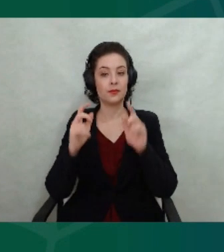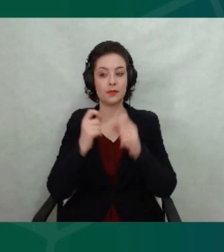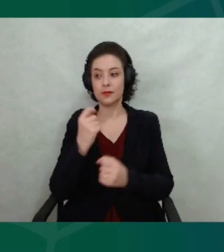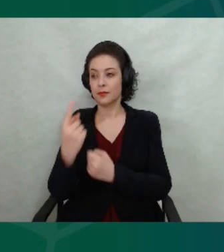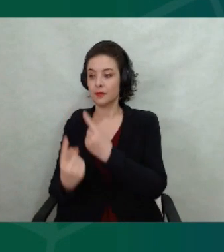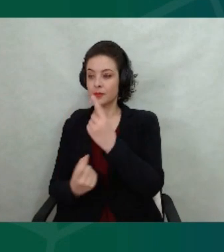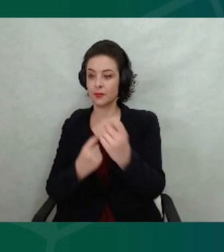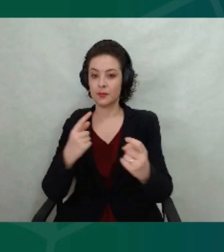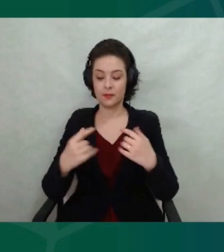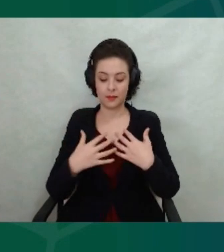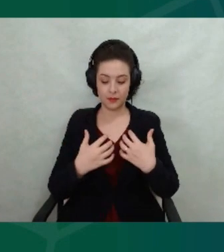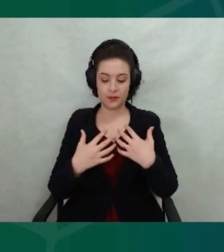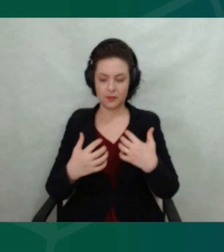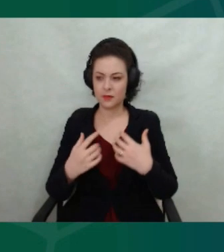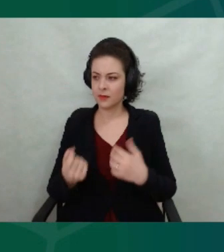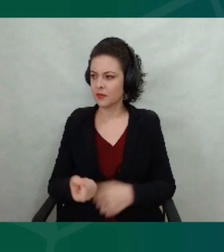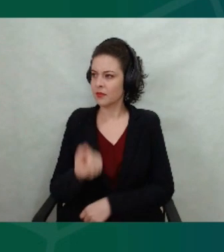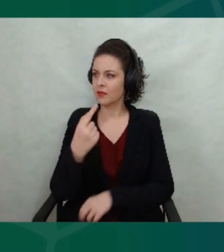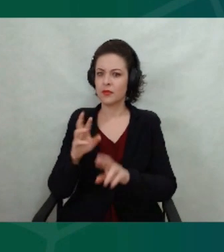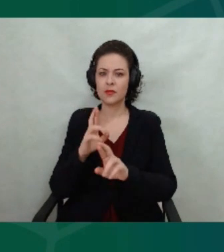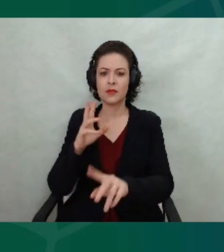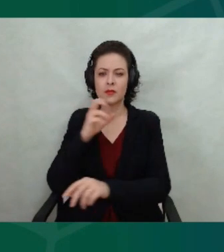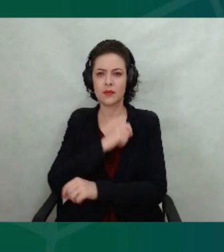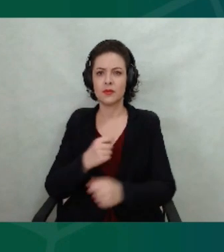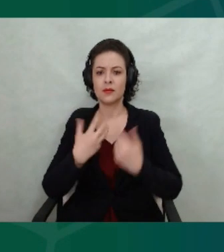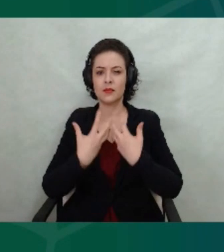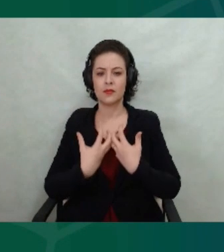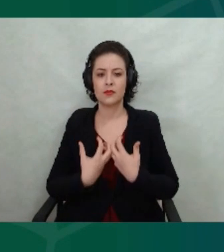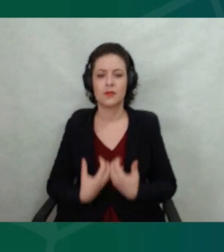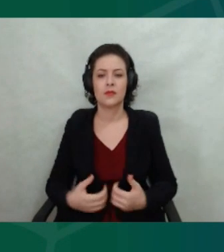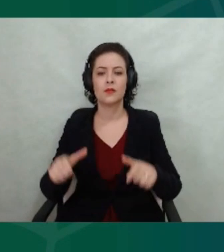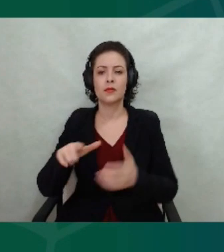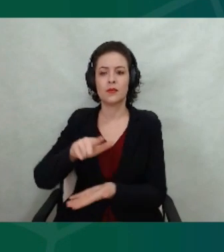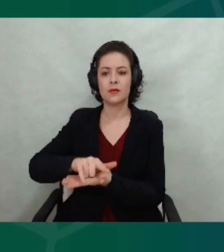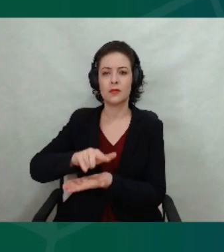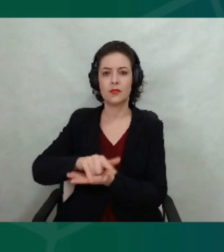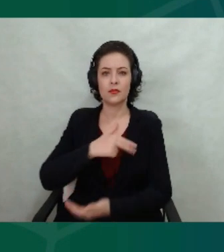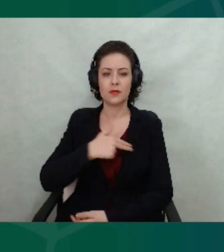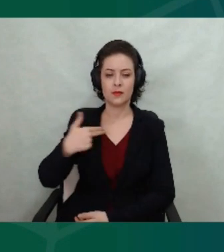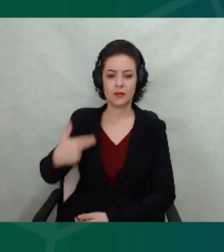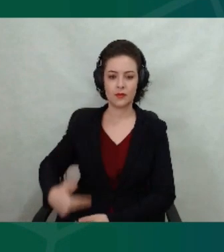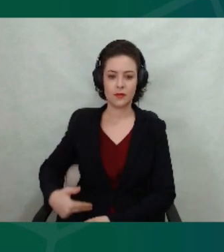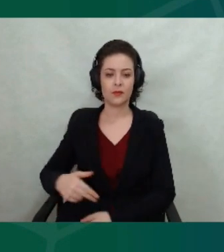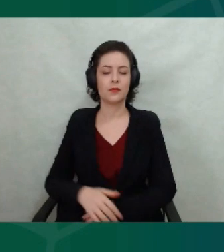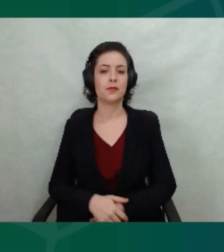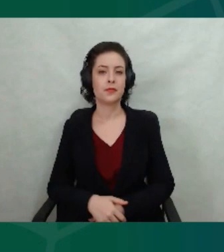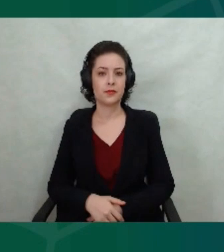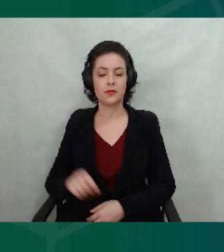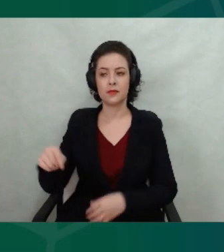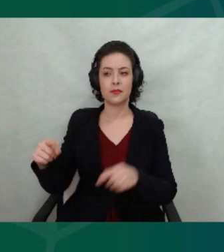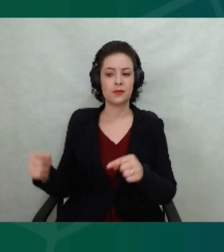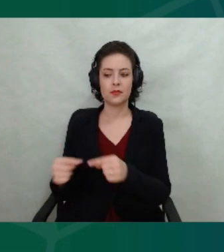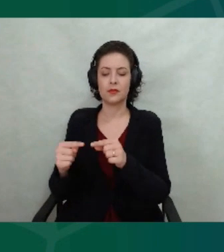pneumonia desconhecida na cidade de Wuhan, na China, provavelmente ligado ao mercado